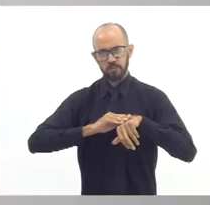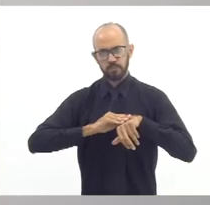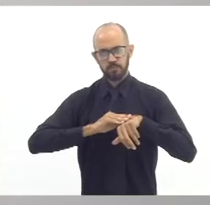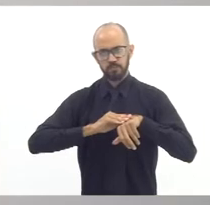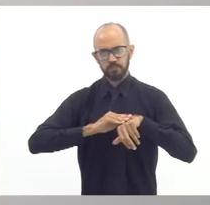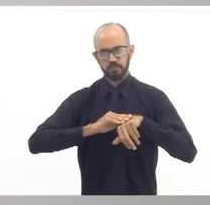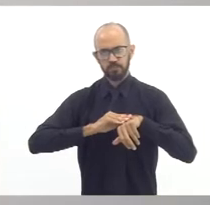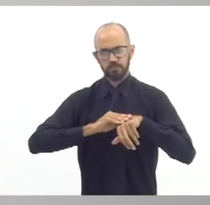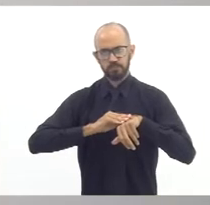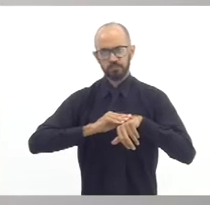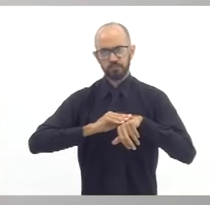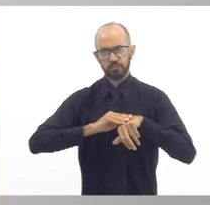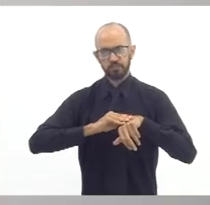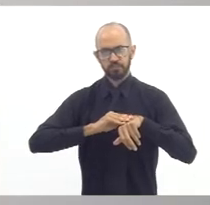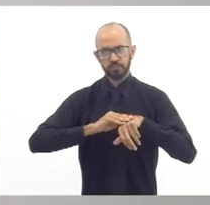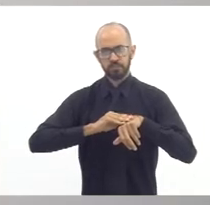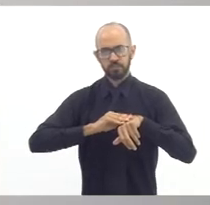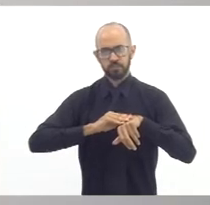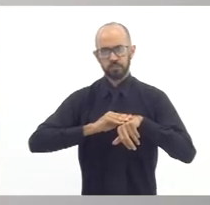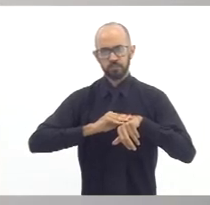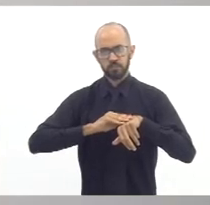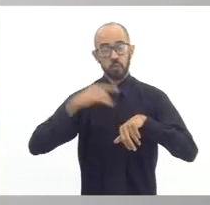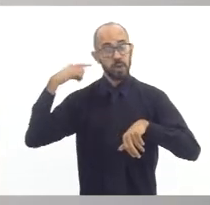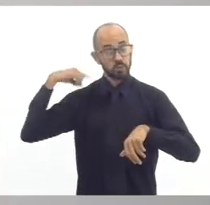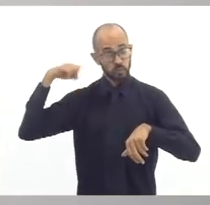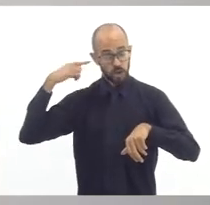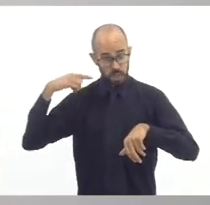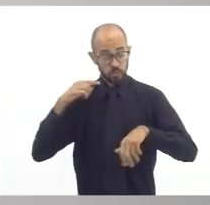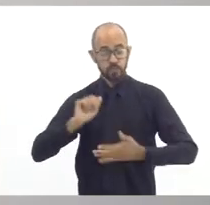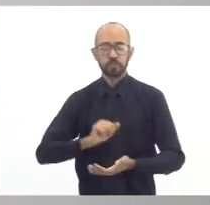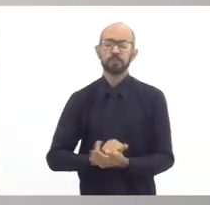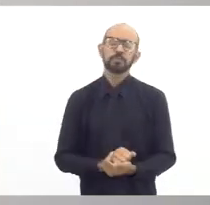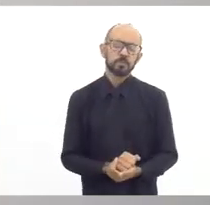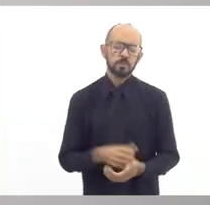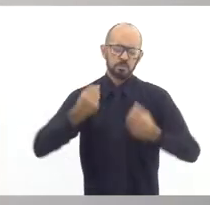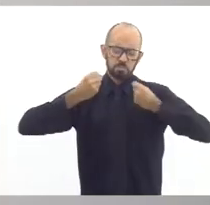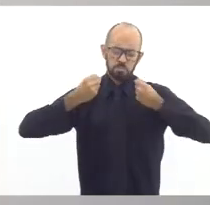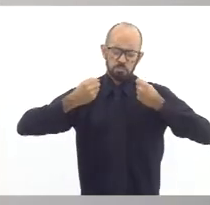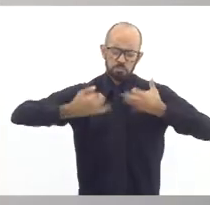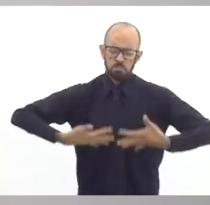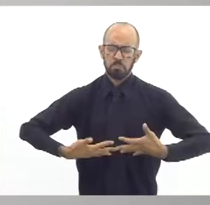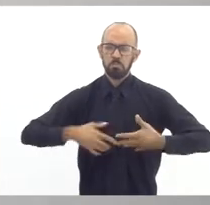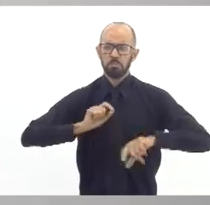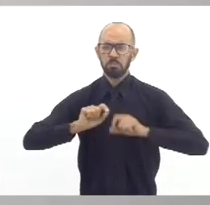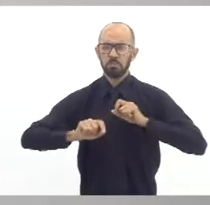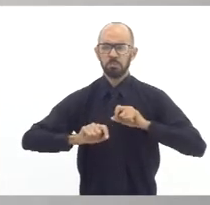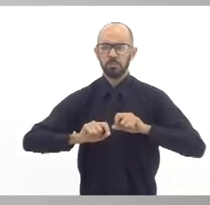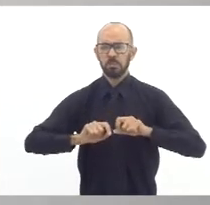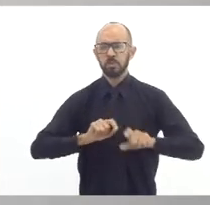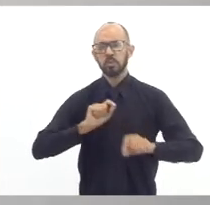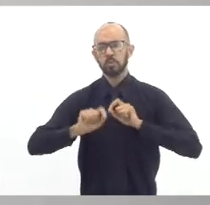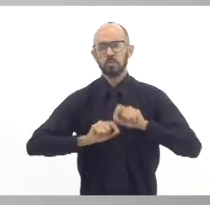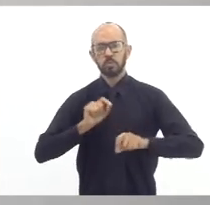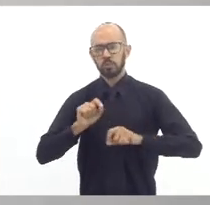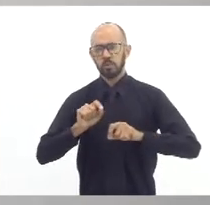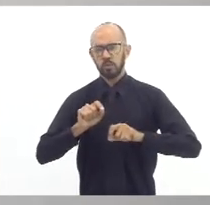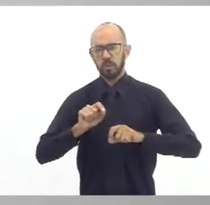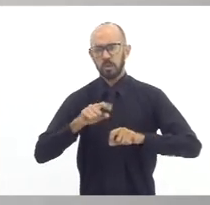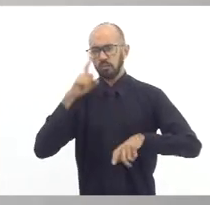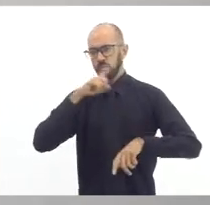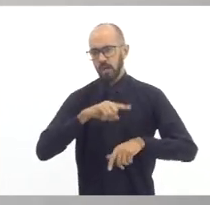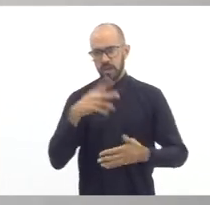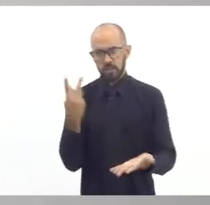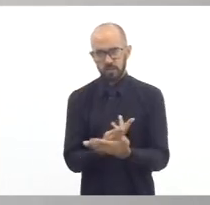com um advogado, e aí expliquei Quer dizer, a irregularidade que estava